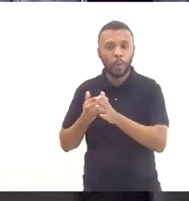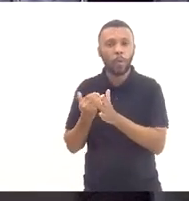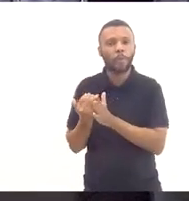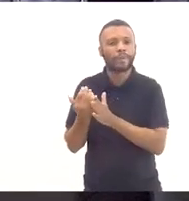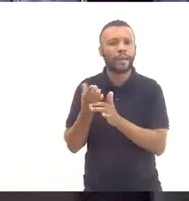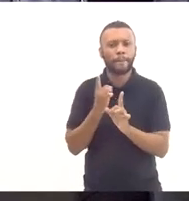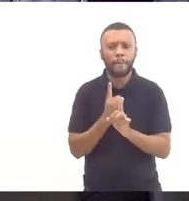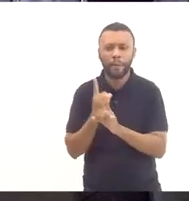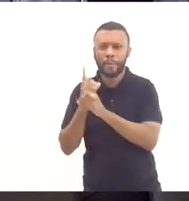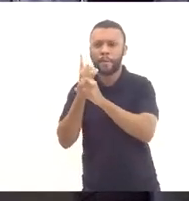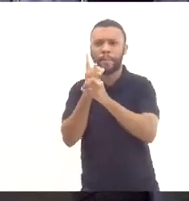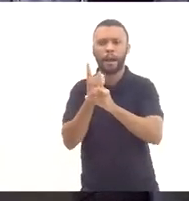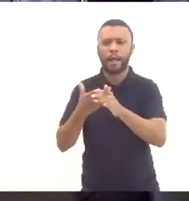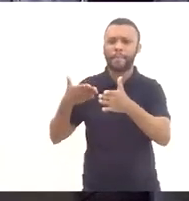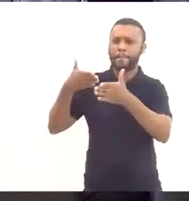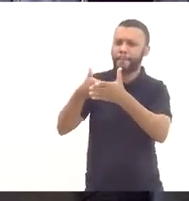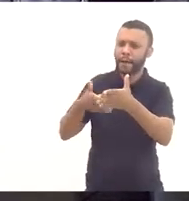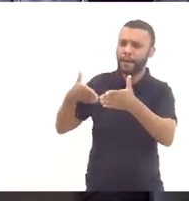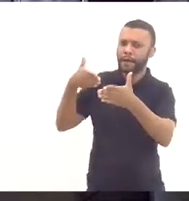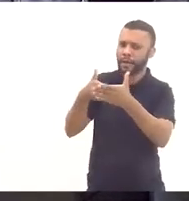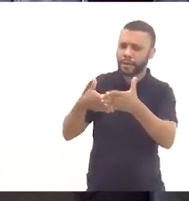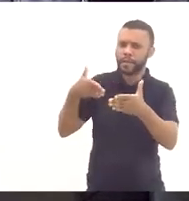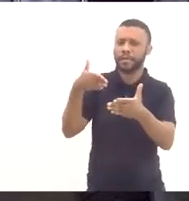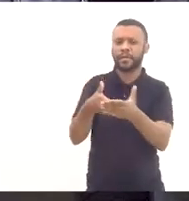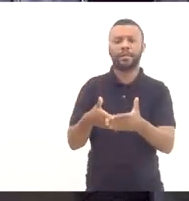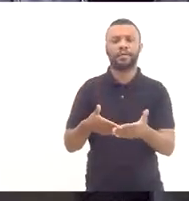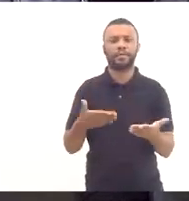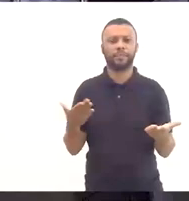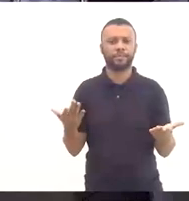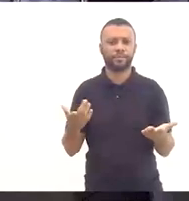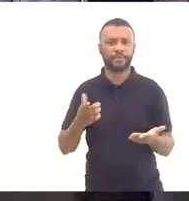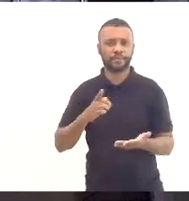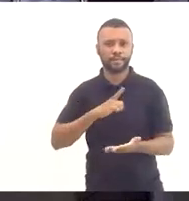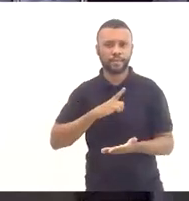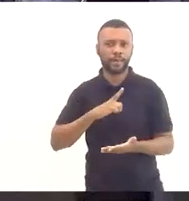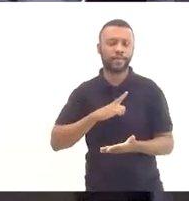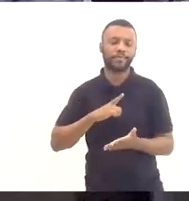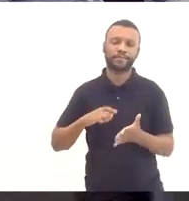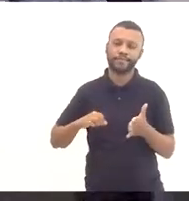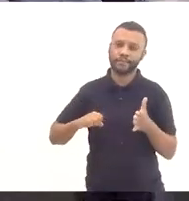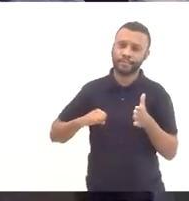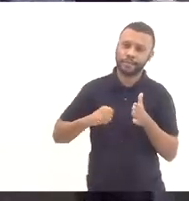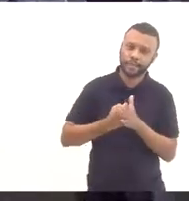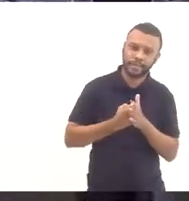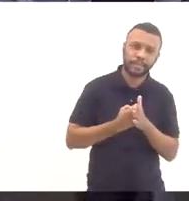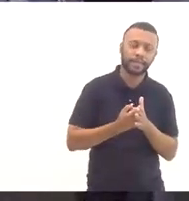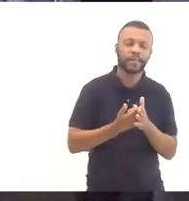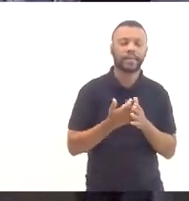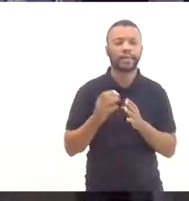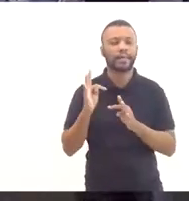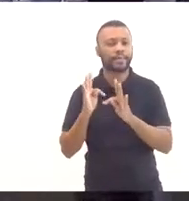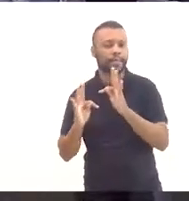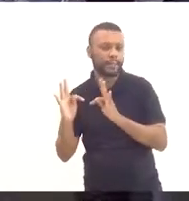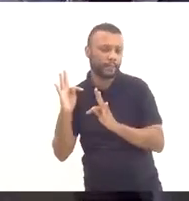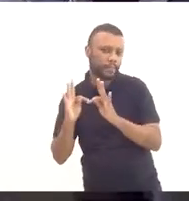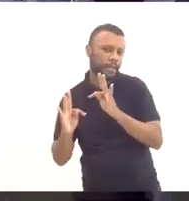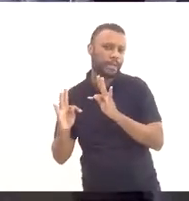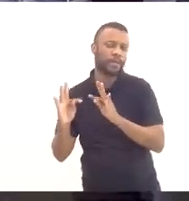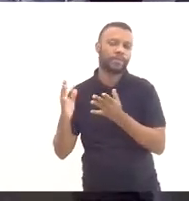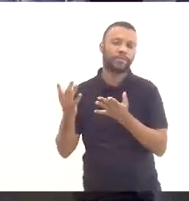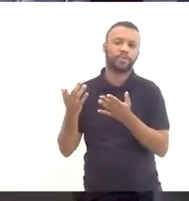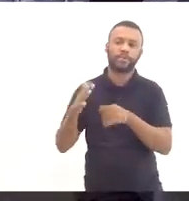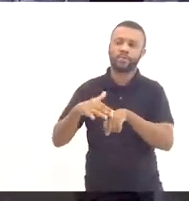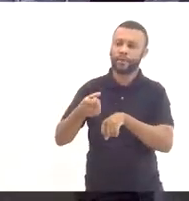Barreiras Barreiras que que vieram de tratamento de um laudo de